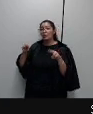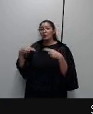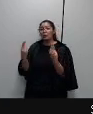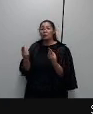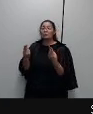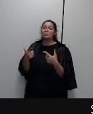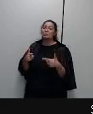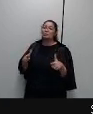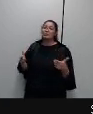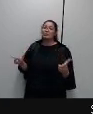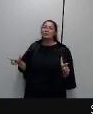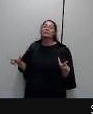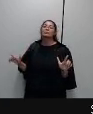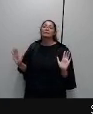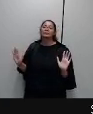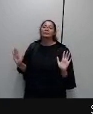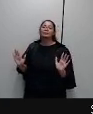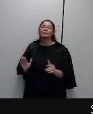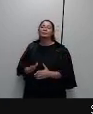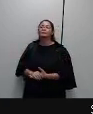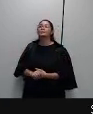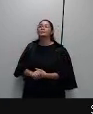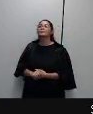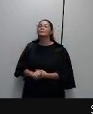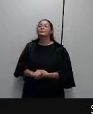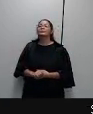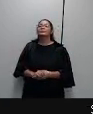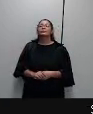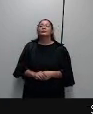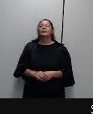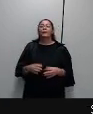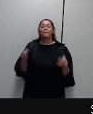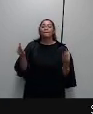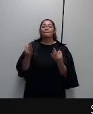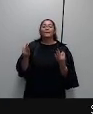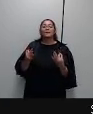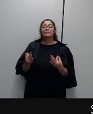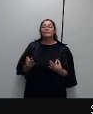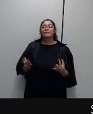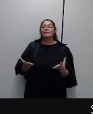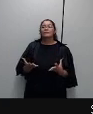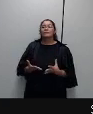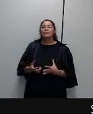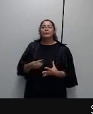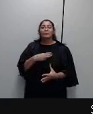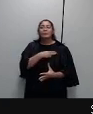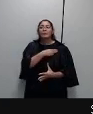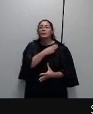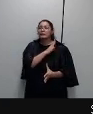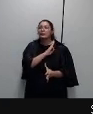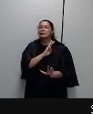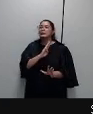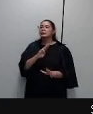as súmulas 7 Parabéns relator o efeito minisco Quina